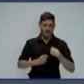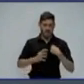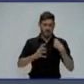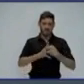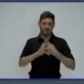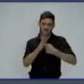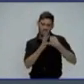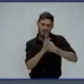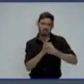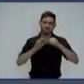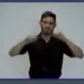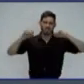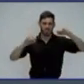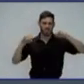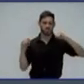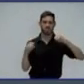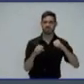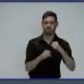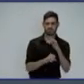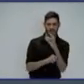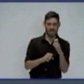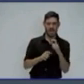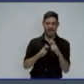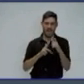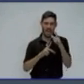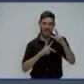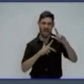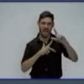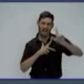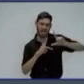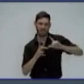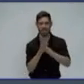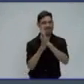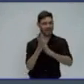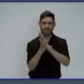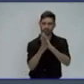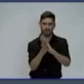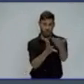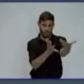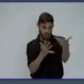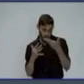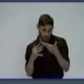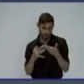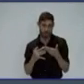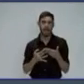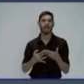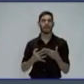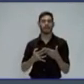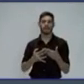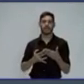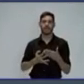legislativo, ninguém do TSE fez ativismo legislativo, nós fomos convidados a comparecer